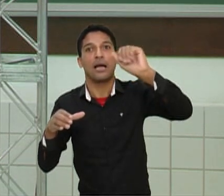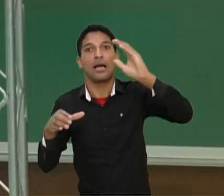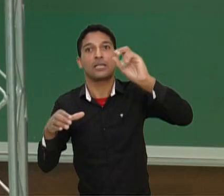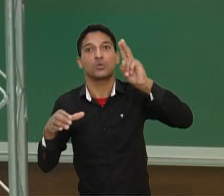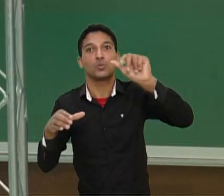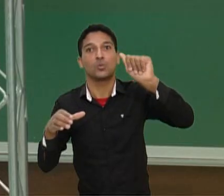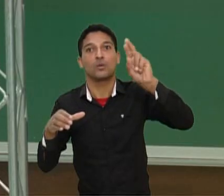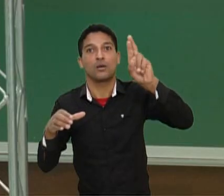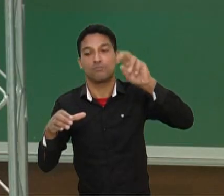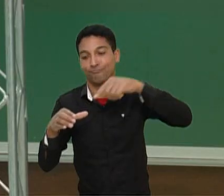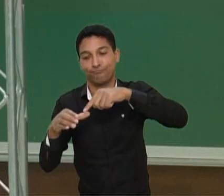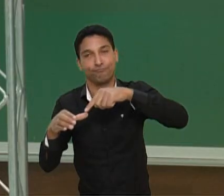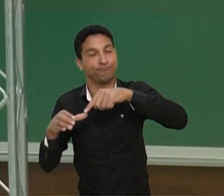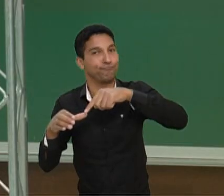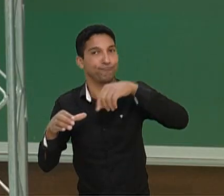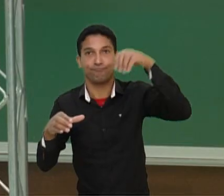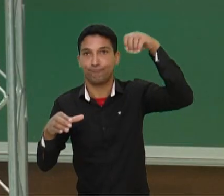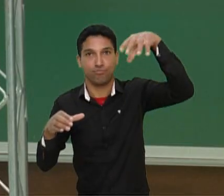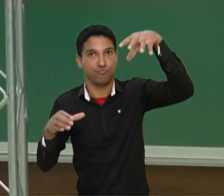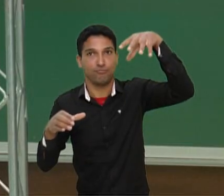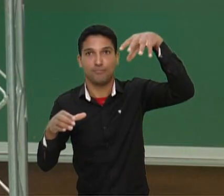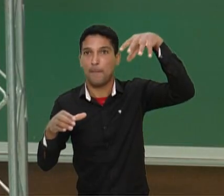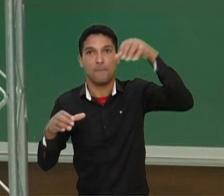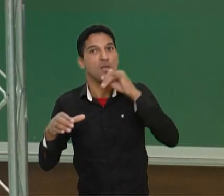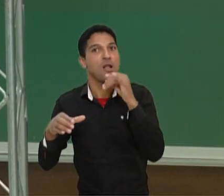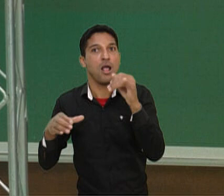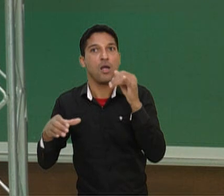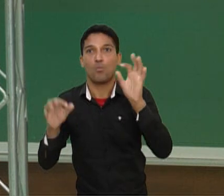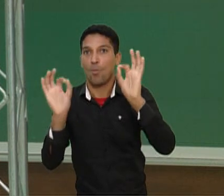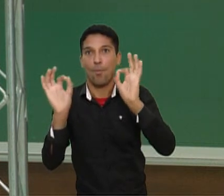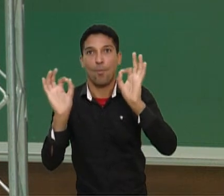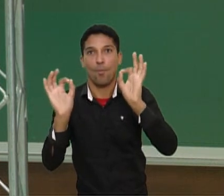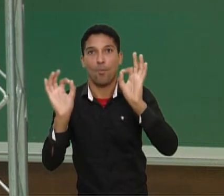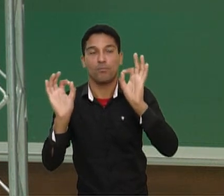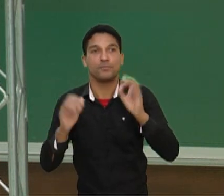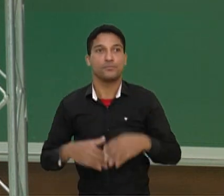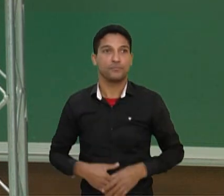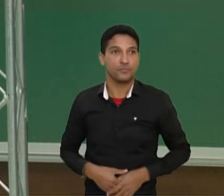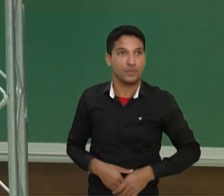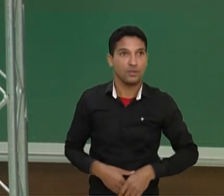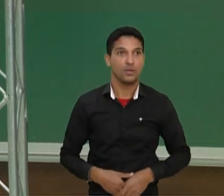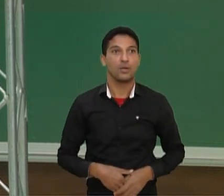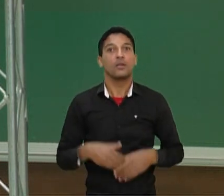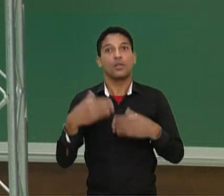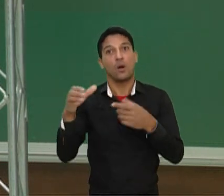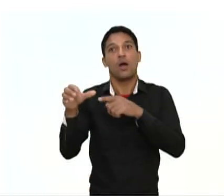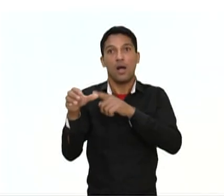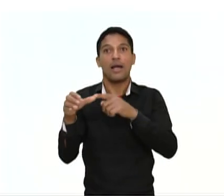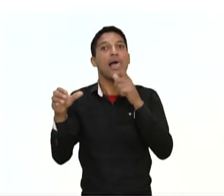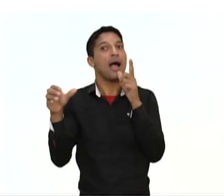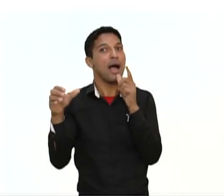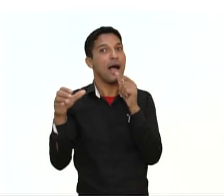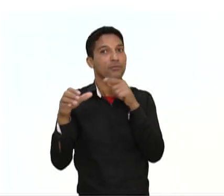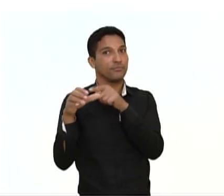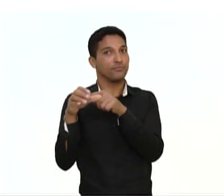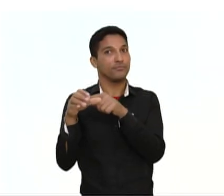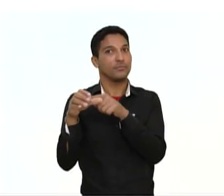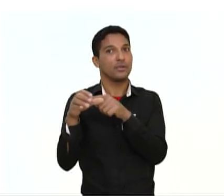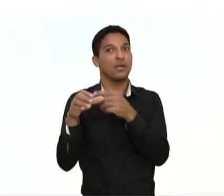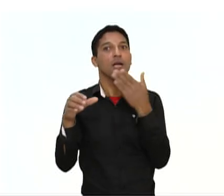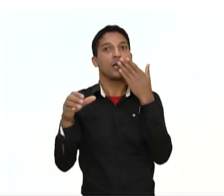isso, né? Já vamos explicar, galera. Então esse experimento misturando a água e o